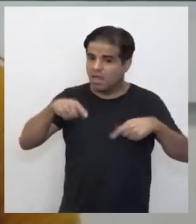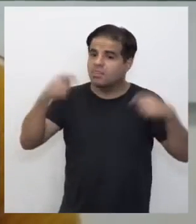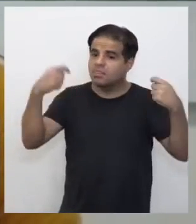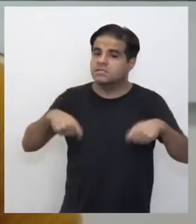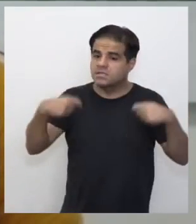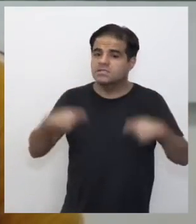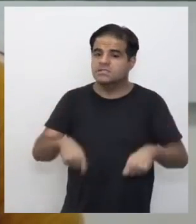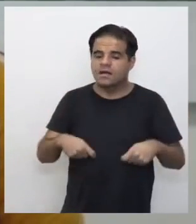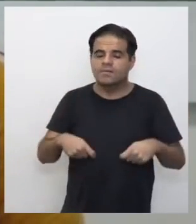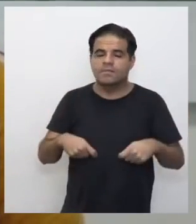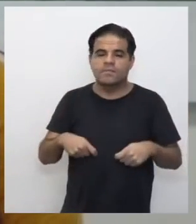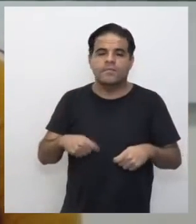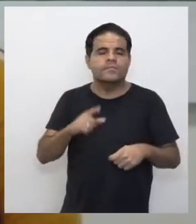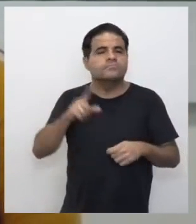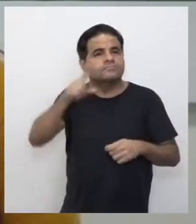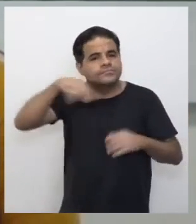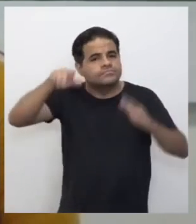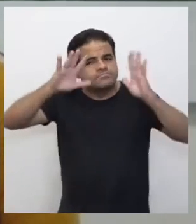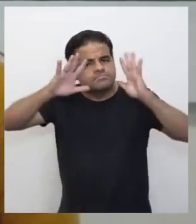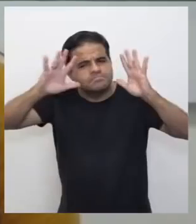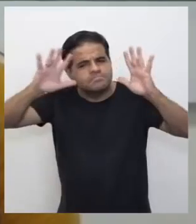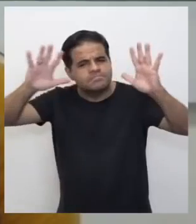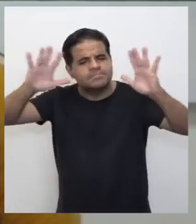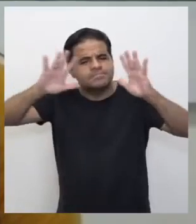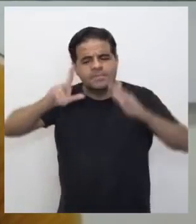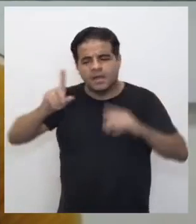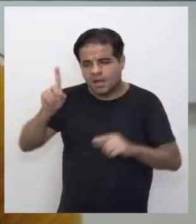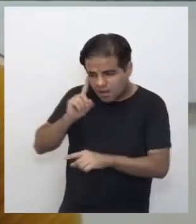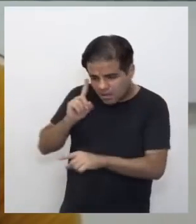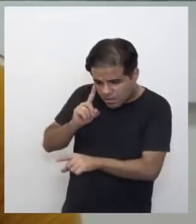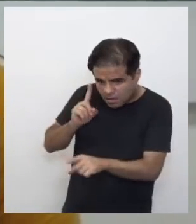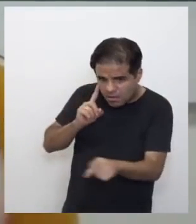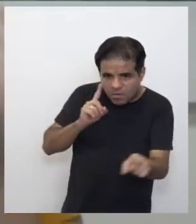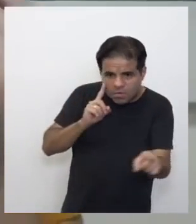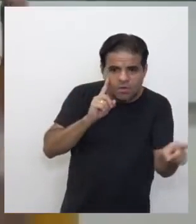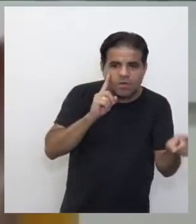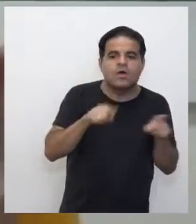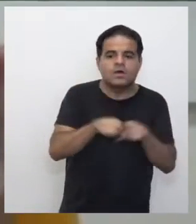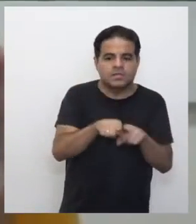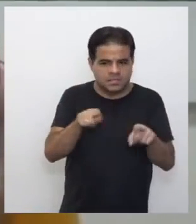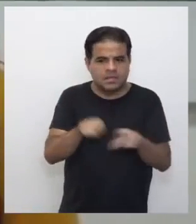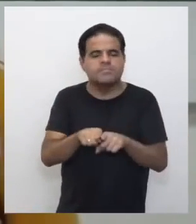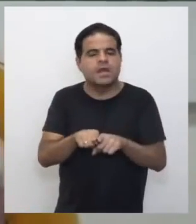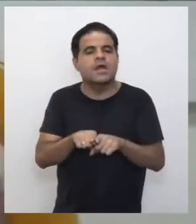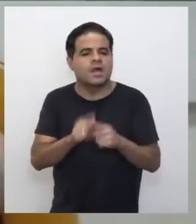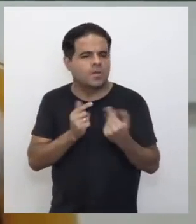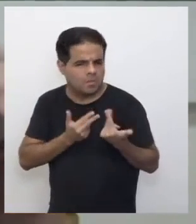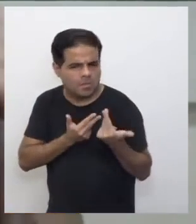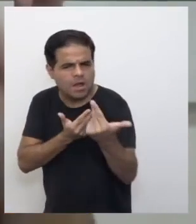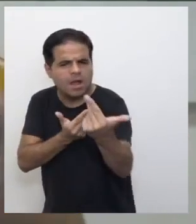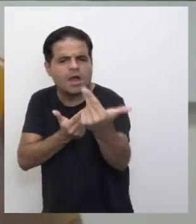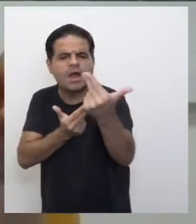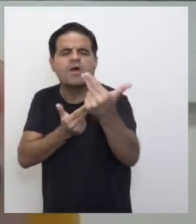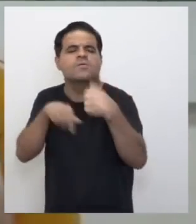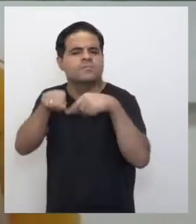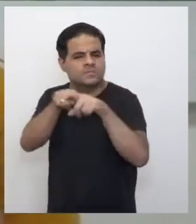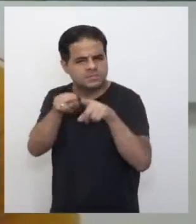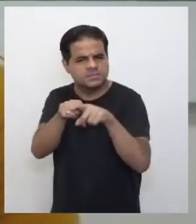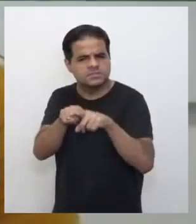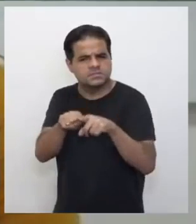necessário pensar o cotidiano, encarar o cotidiano também, não só, mas